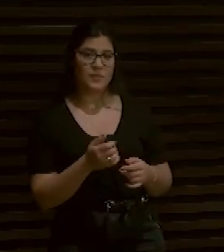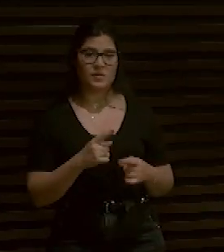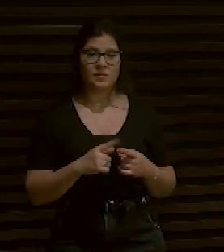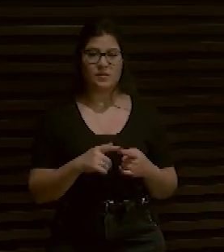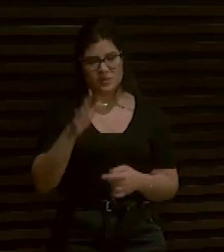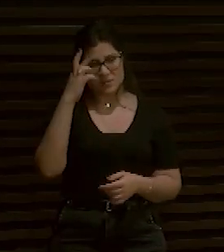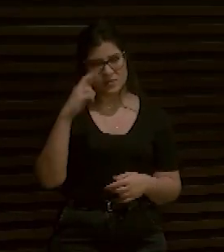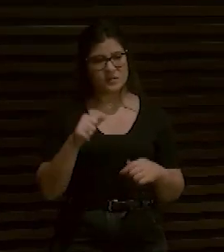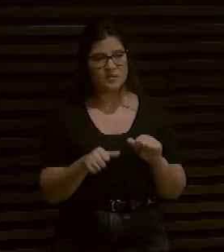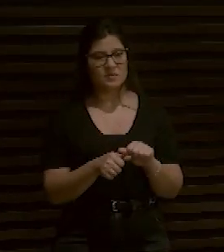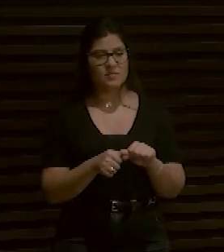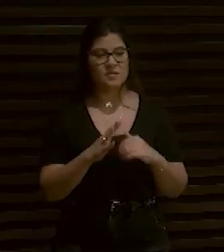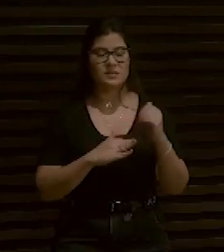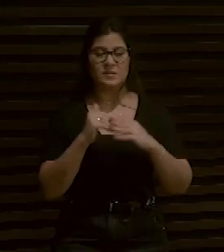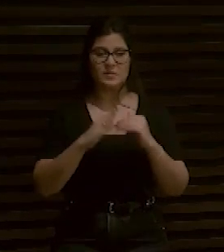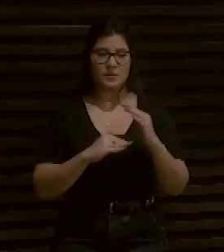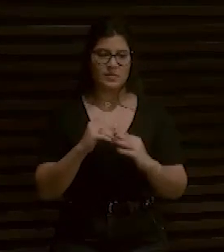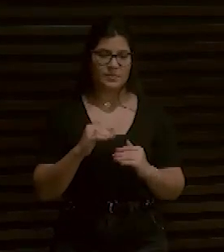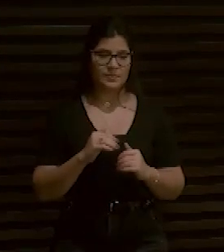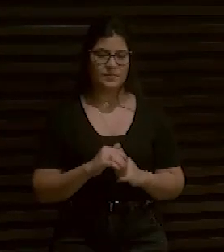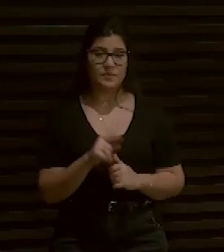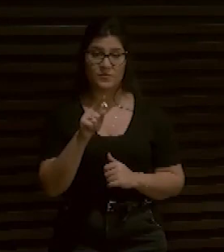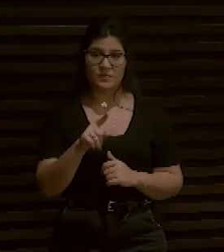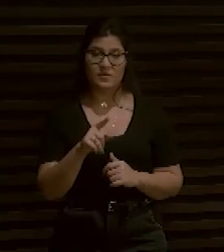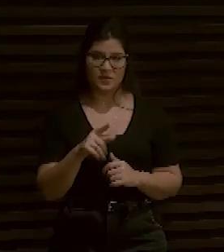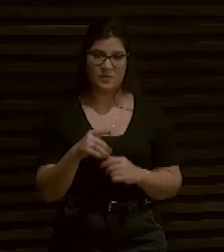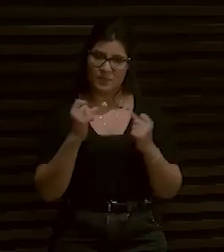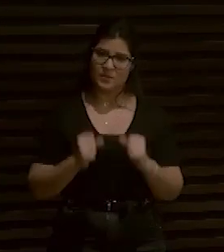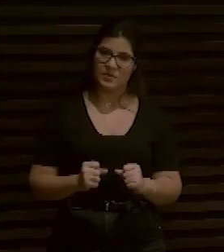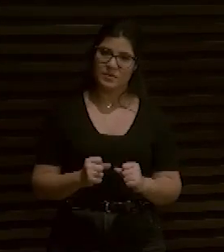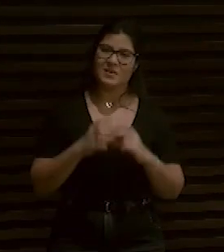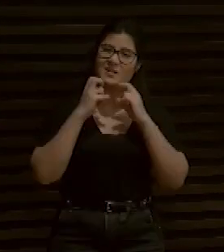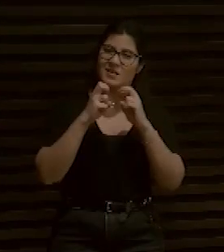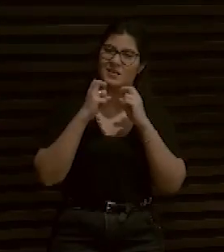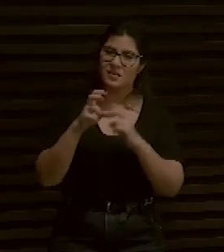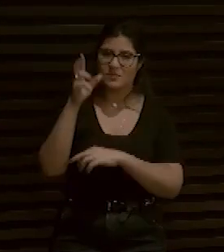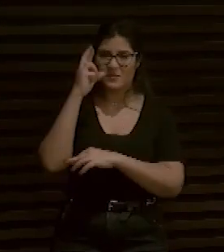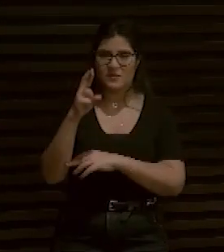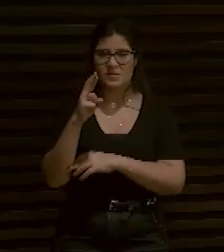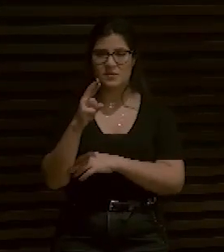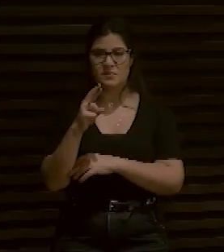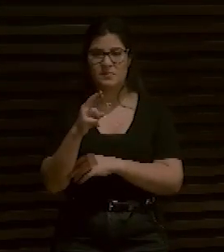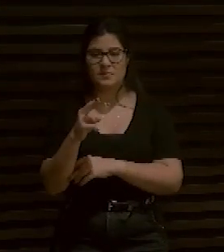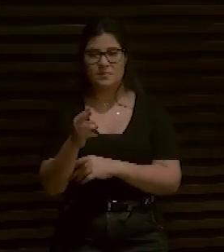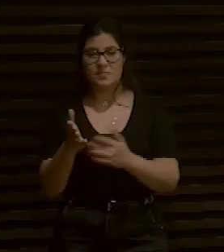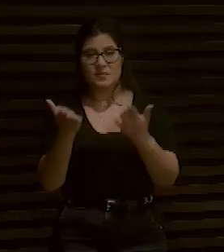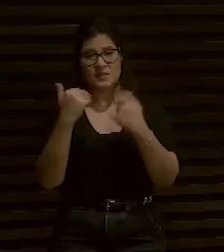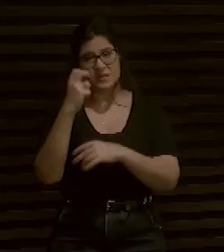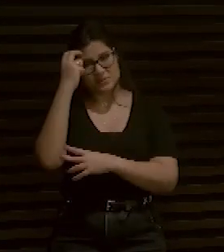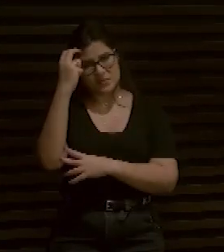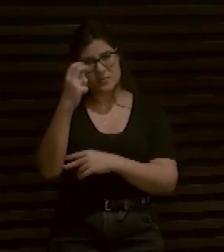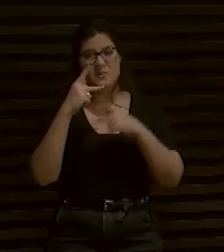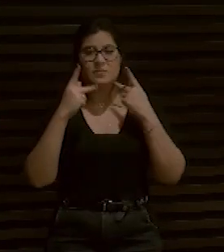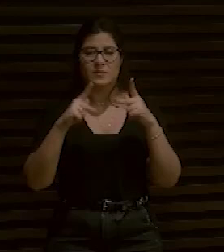eu. E assim será na hora que você tiver a oportunidade. Clame ao Senhor, Pai, me capacite a pregar a tua palavra. Por